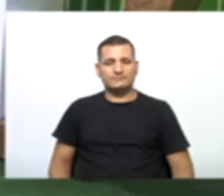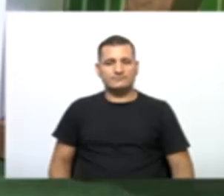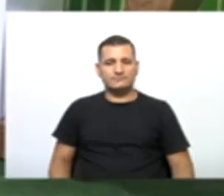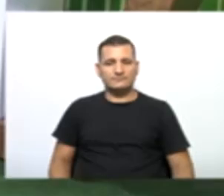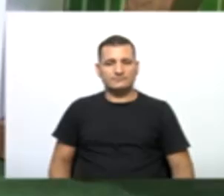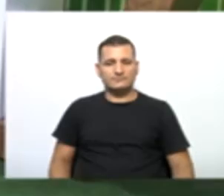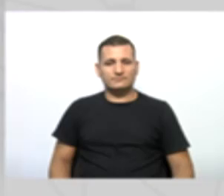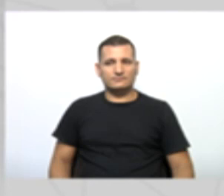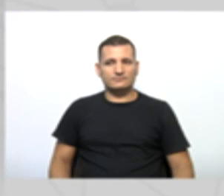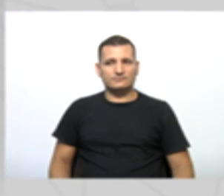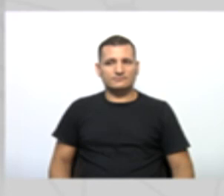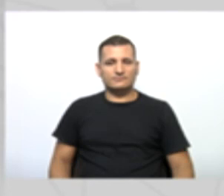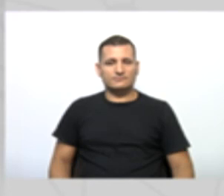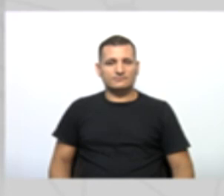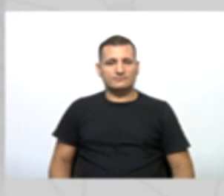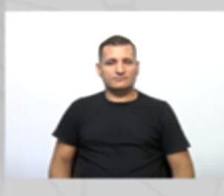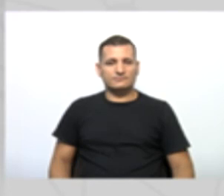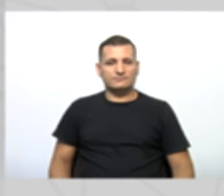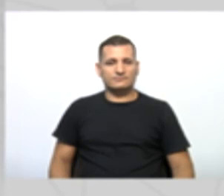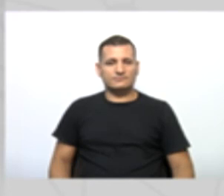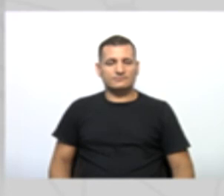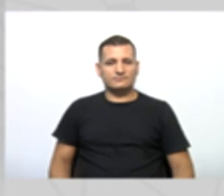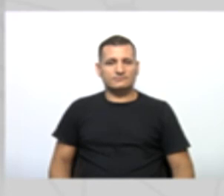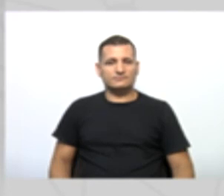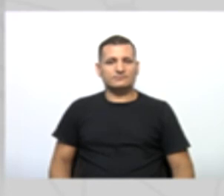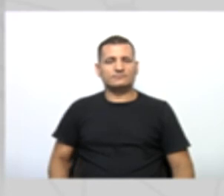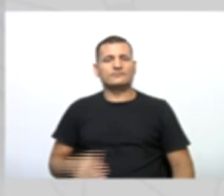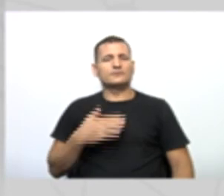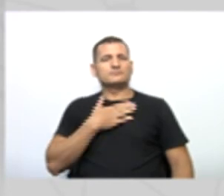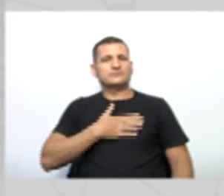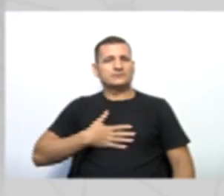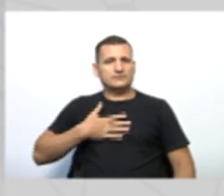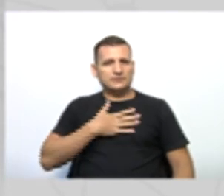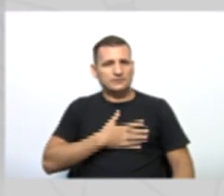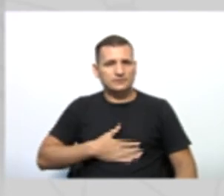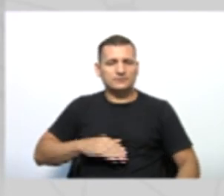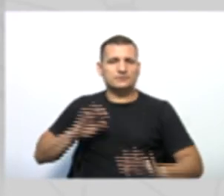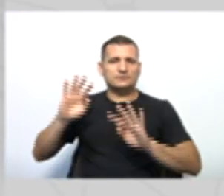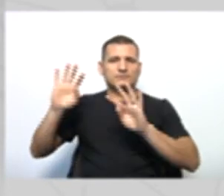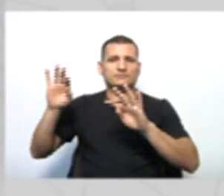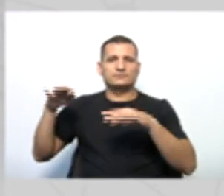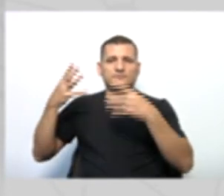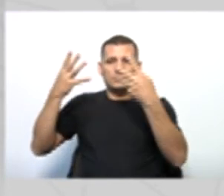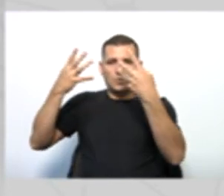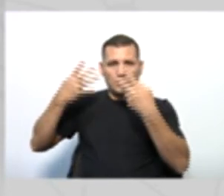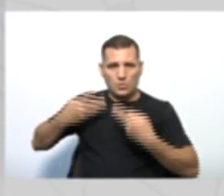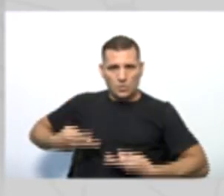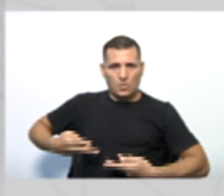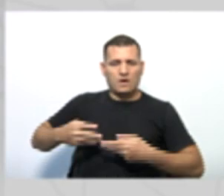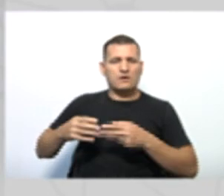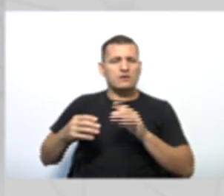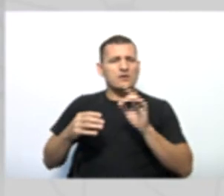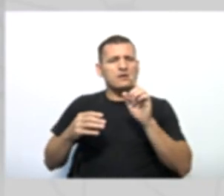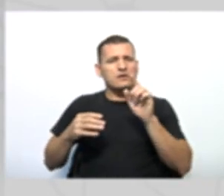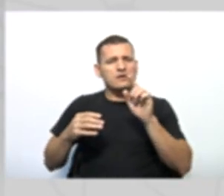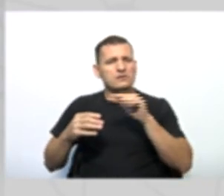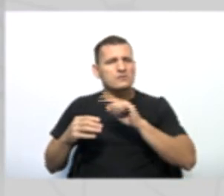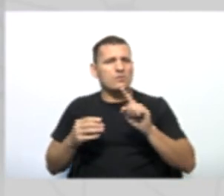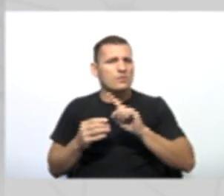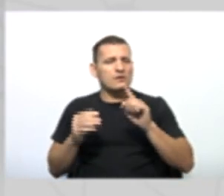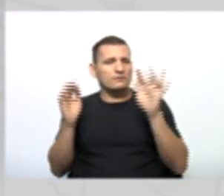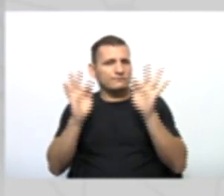8 afirmações ainda, ó. A próxima. Os prazeres, as honras e as riquezas, eles não podem ser considerados forma